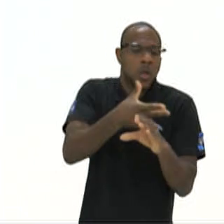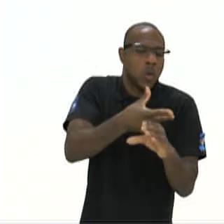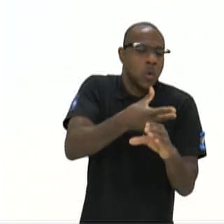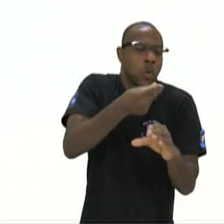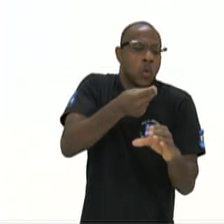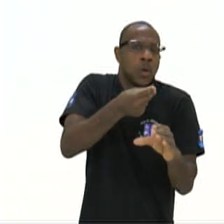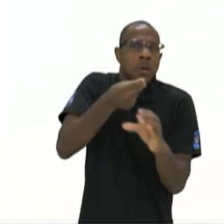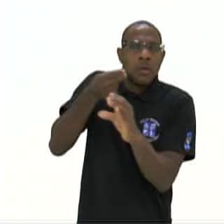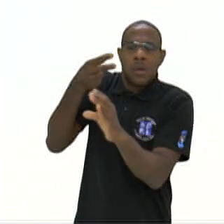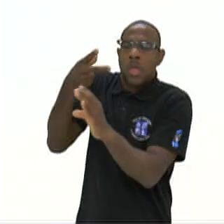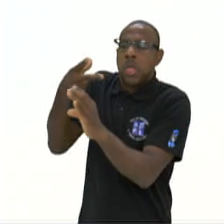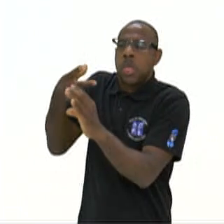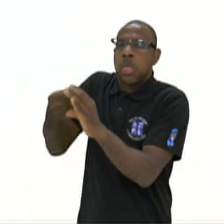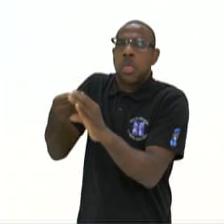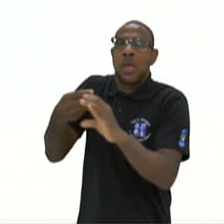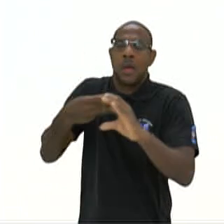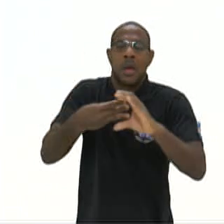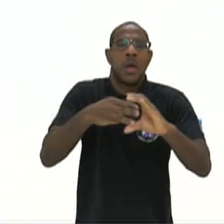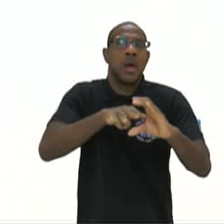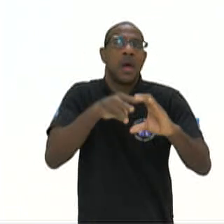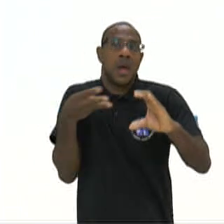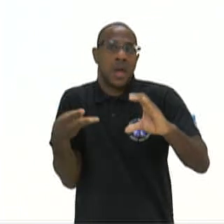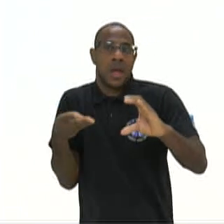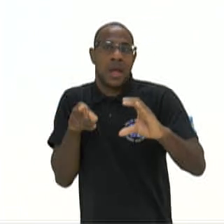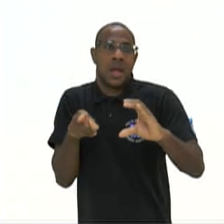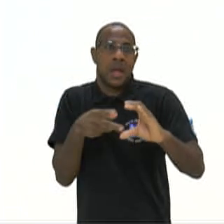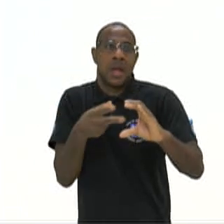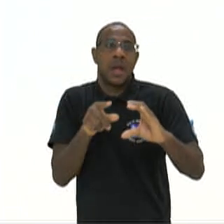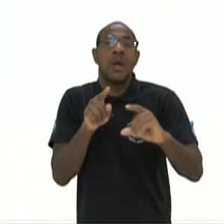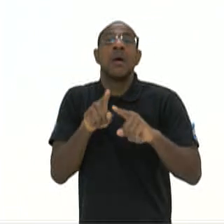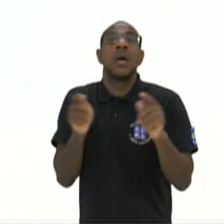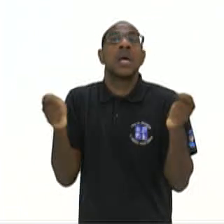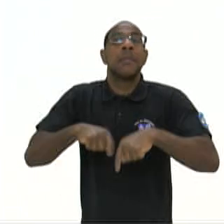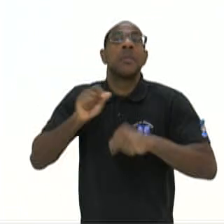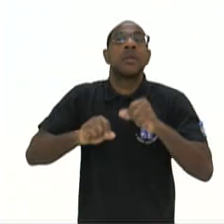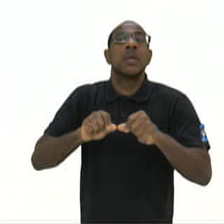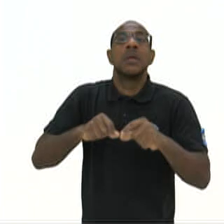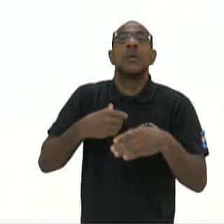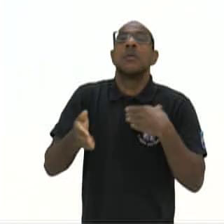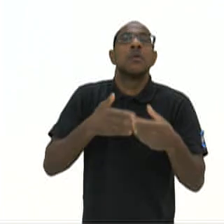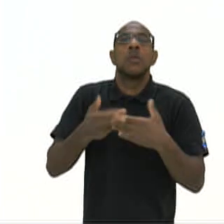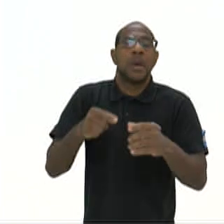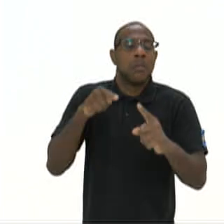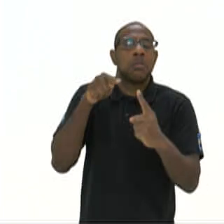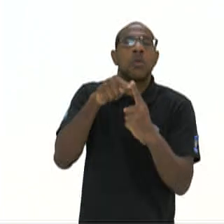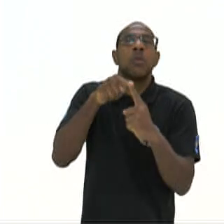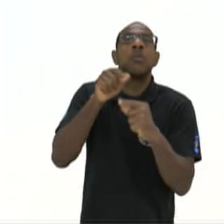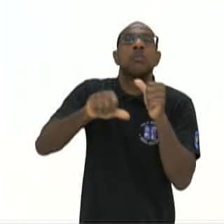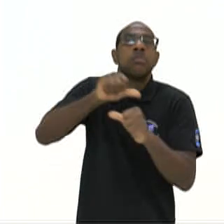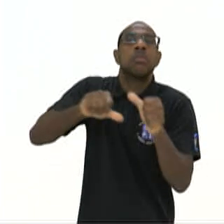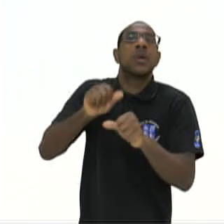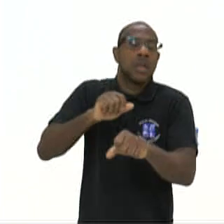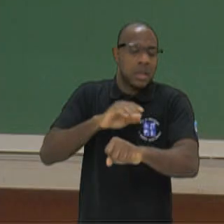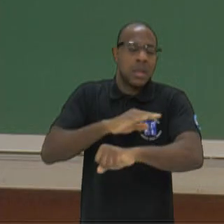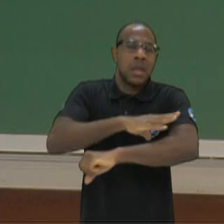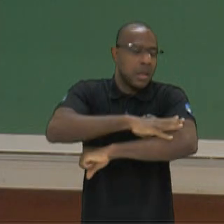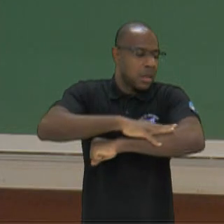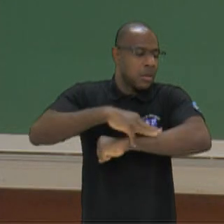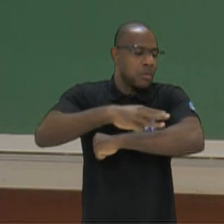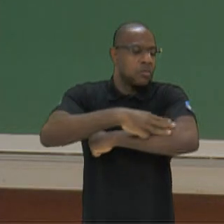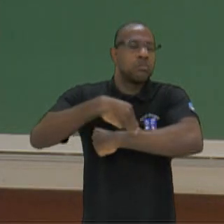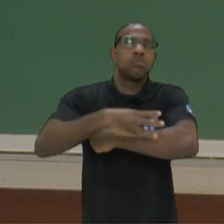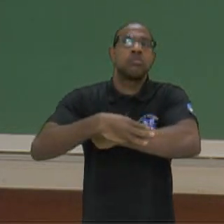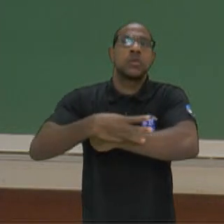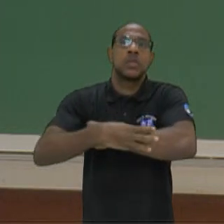células-tronco embrionárias que eu falei para vocês, que elas são capazes de se transformar em qualquer tipo de tecido do corpo. Tecido muscular,